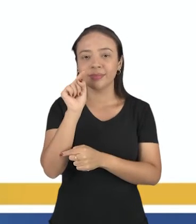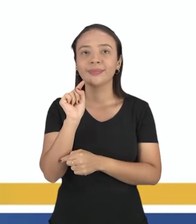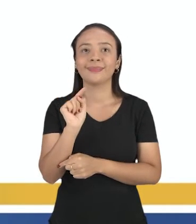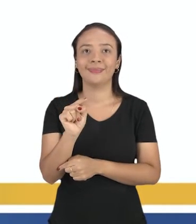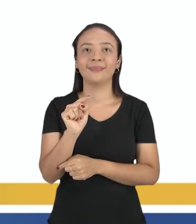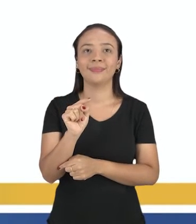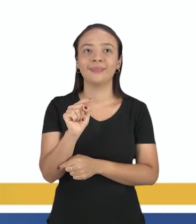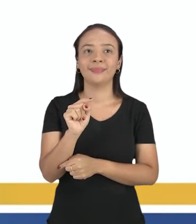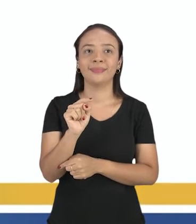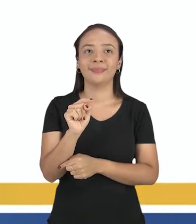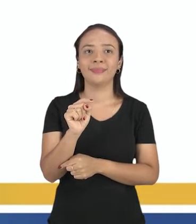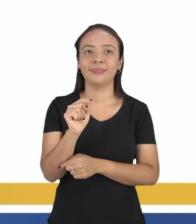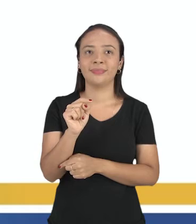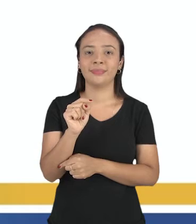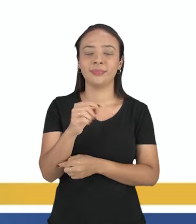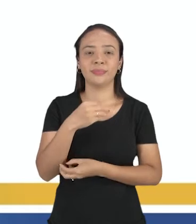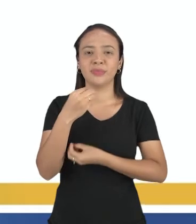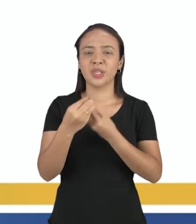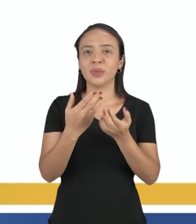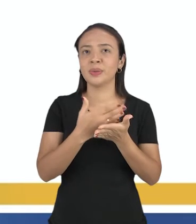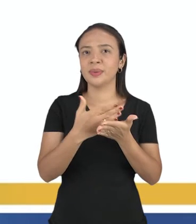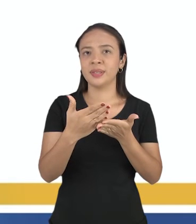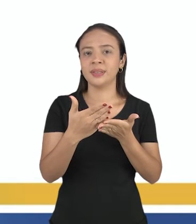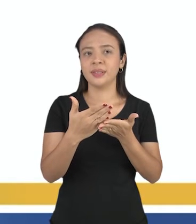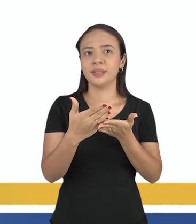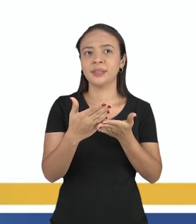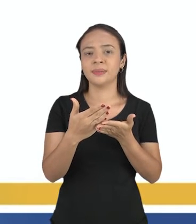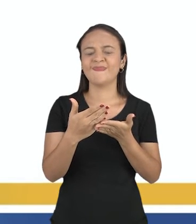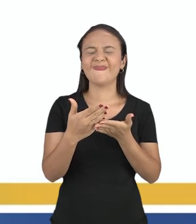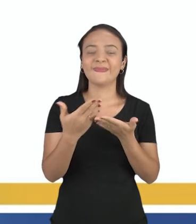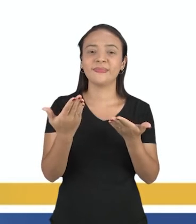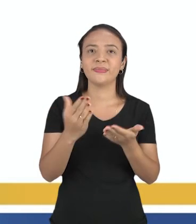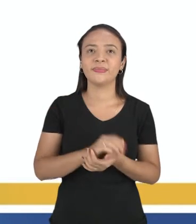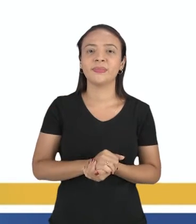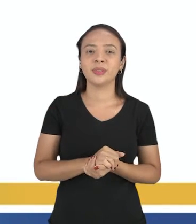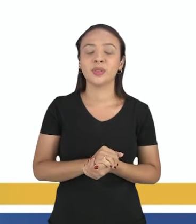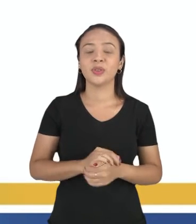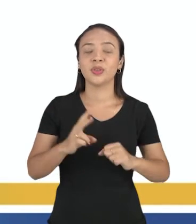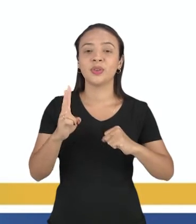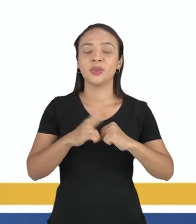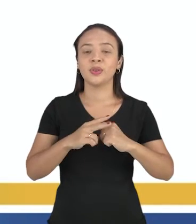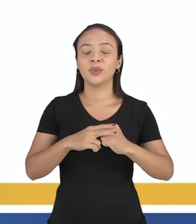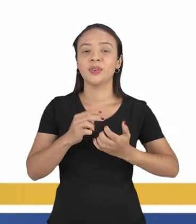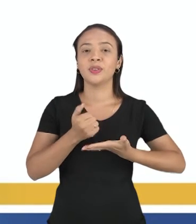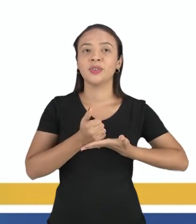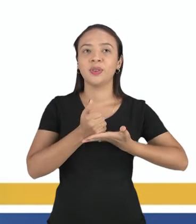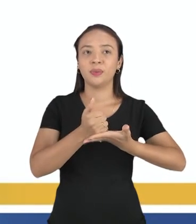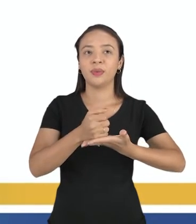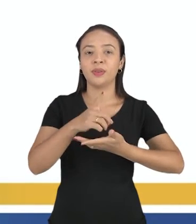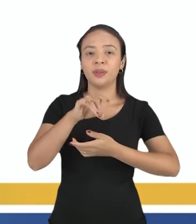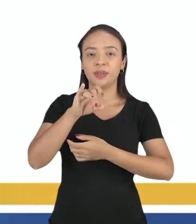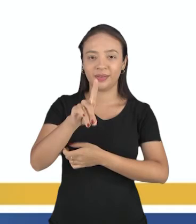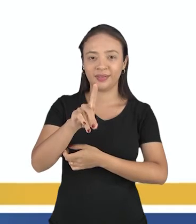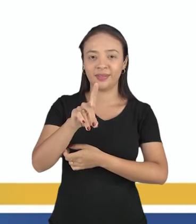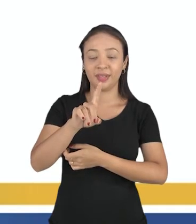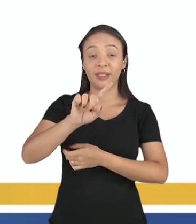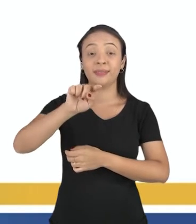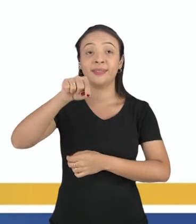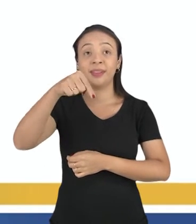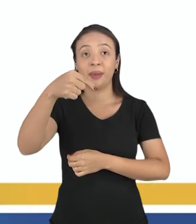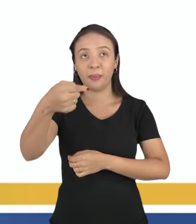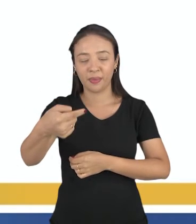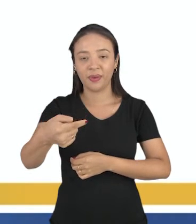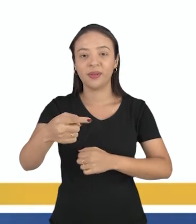E como começamos? Começamos com o auxiliar did. E logo em